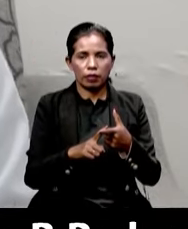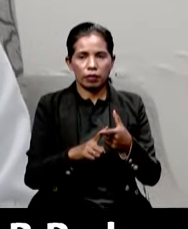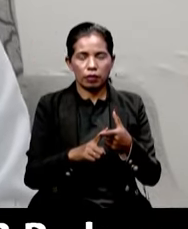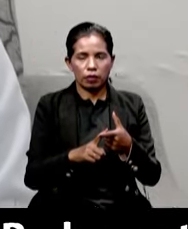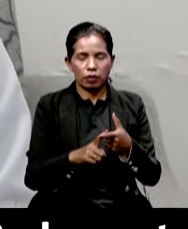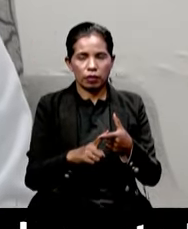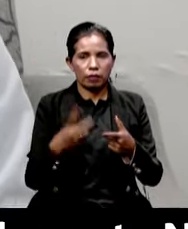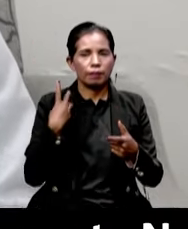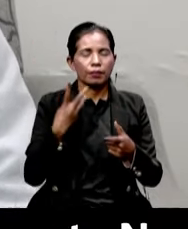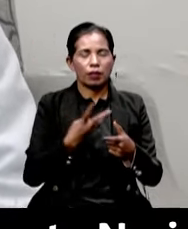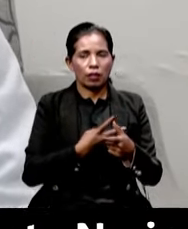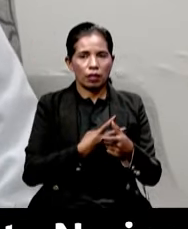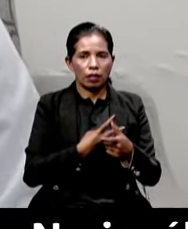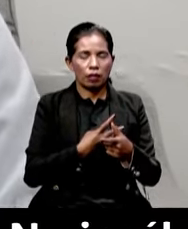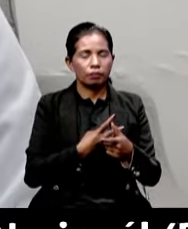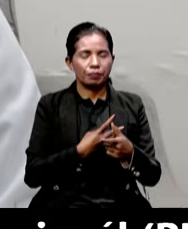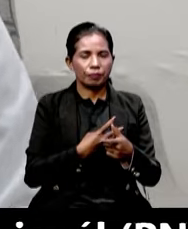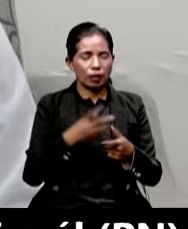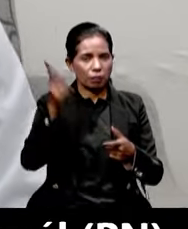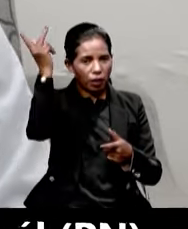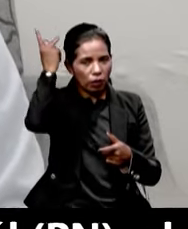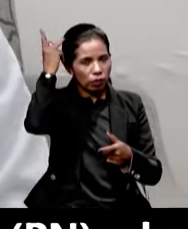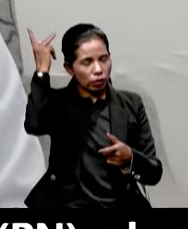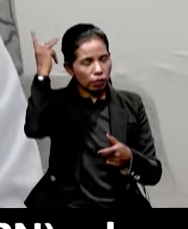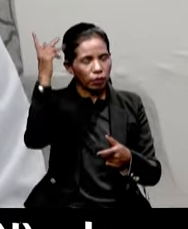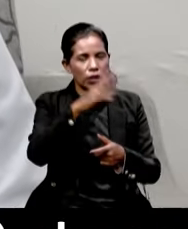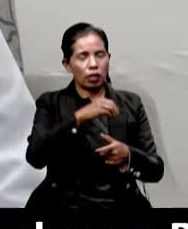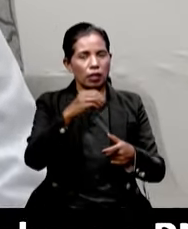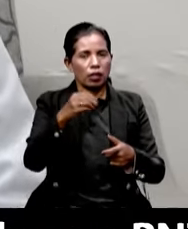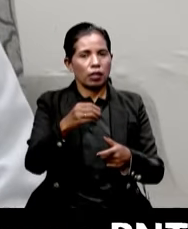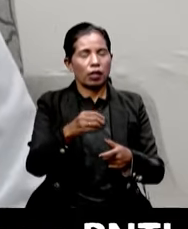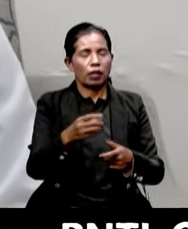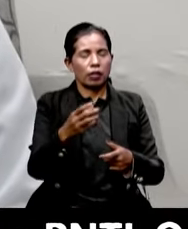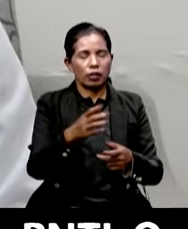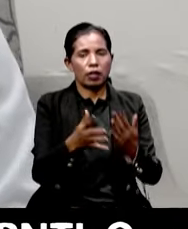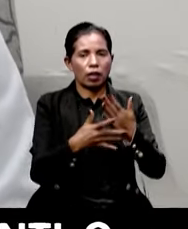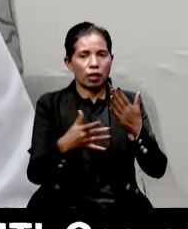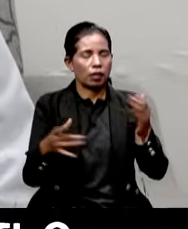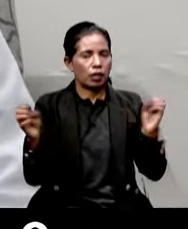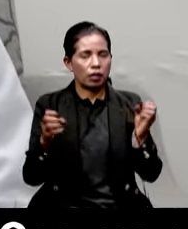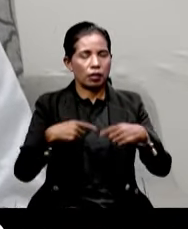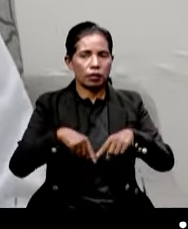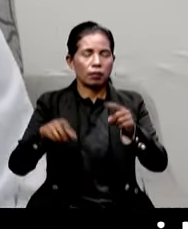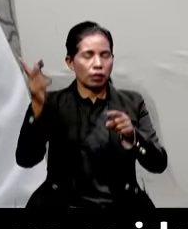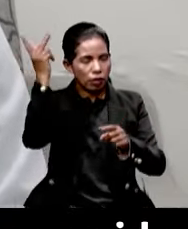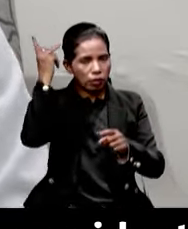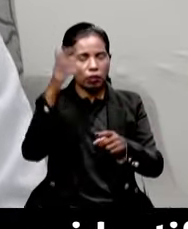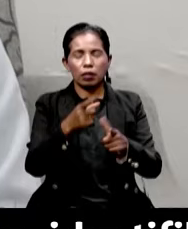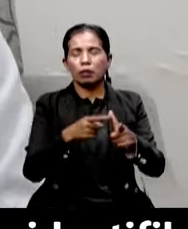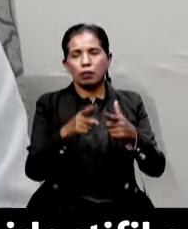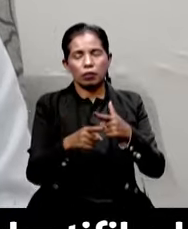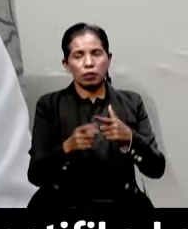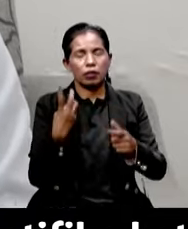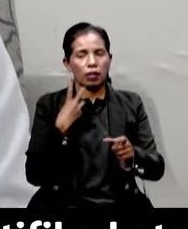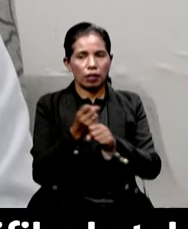arterial as, ni halo trasular o hemoglobina, necrosis fibrinoide e a lira, depois